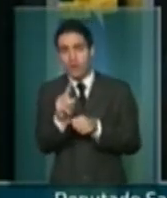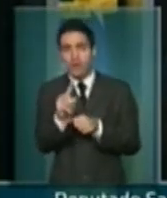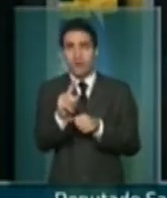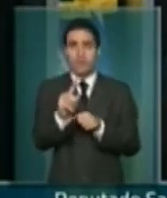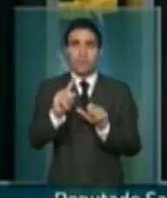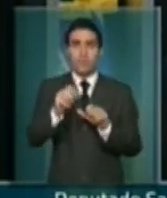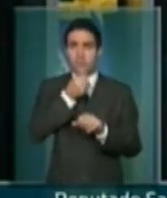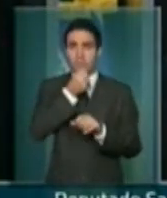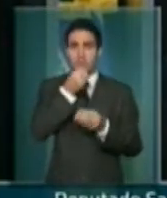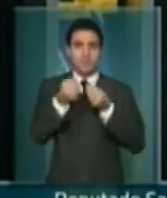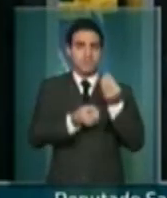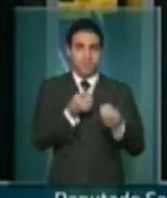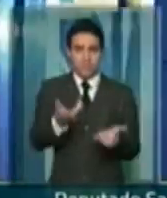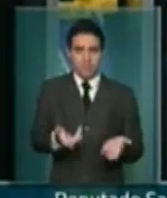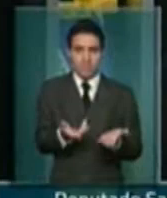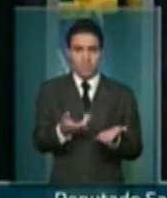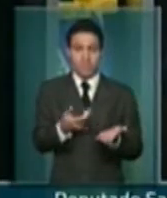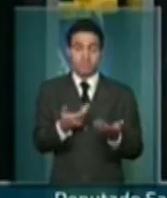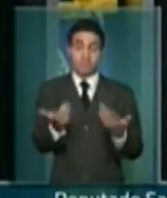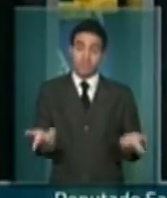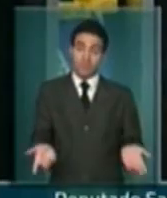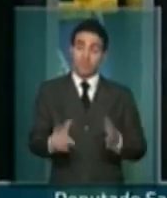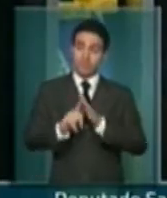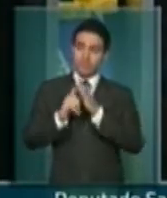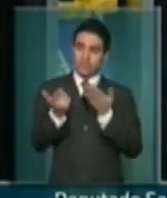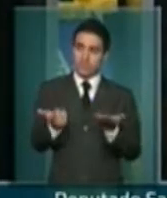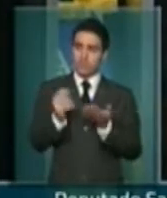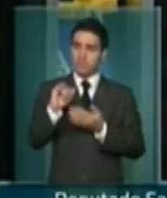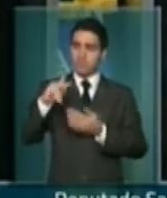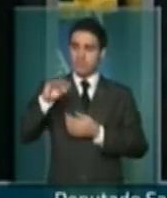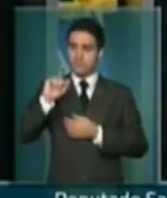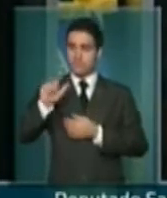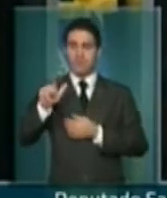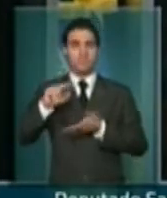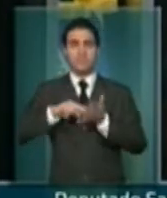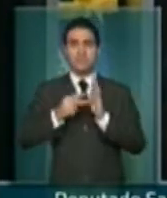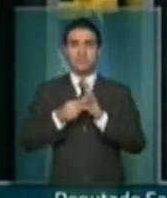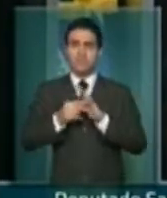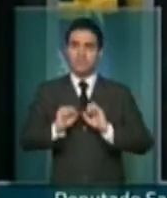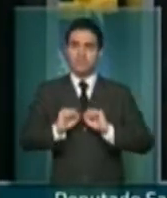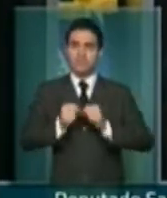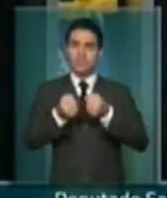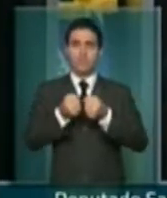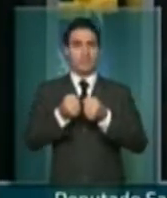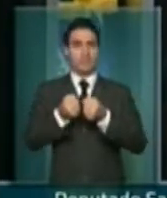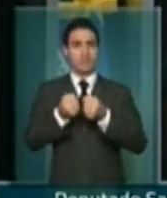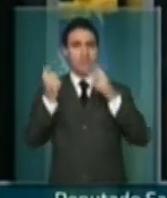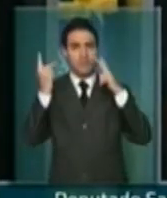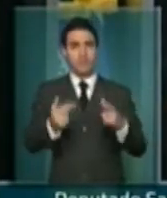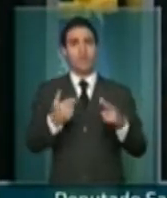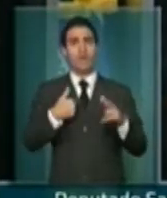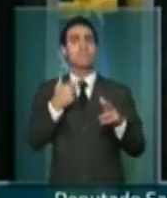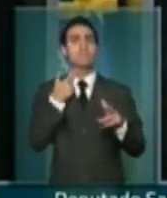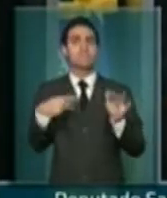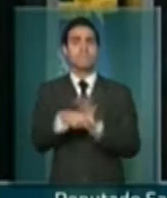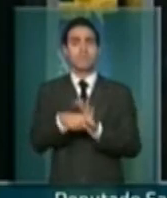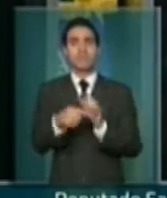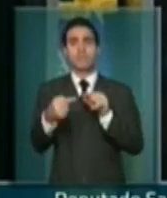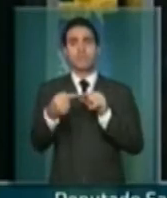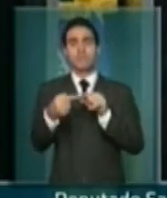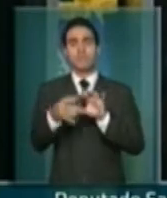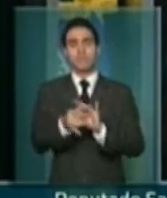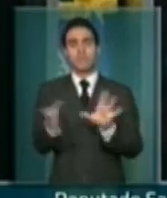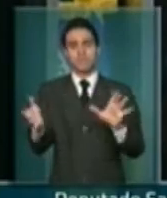imprensa. Falar do imparcial é defender tudo aquilo que a democracia exige.